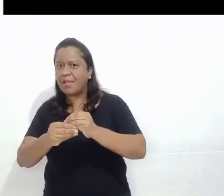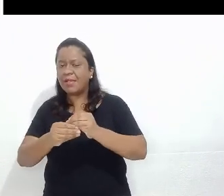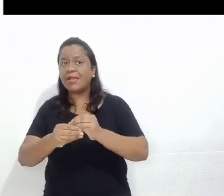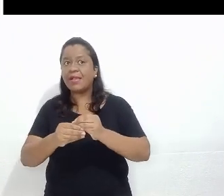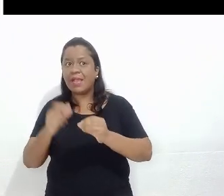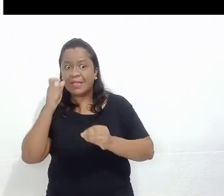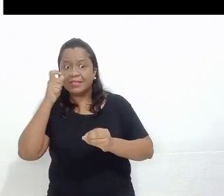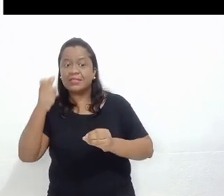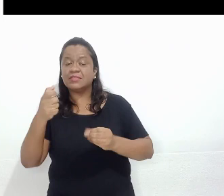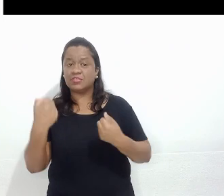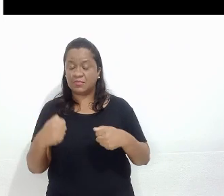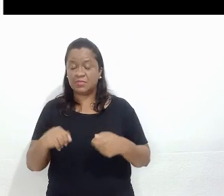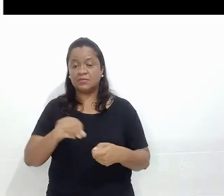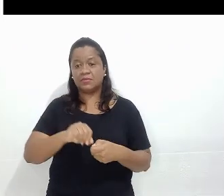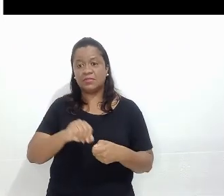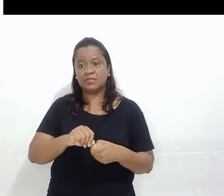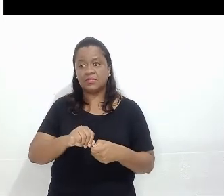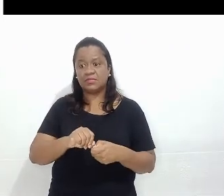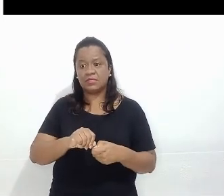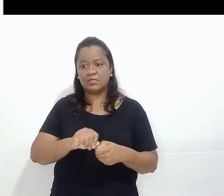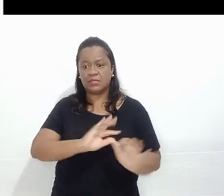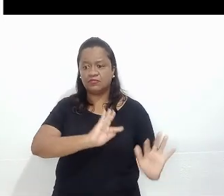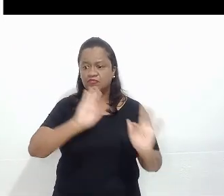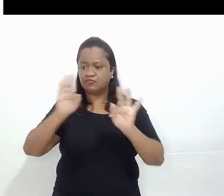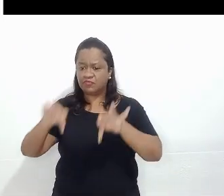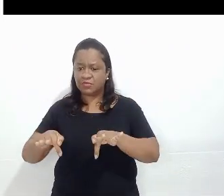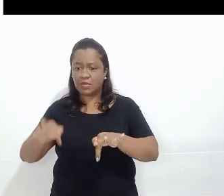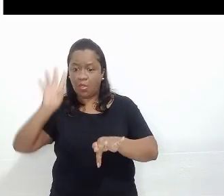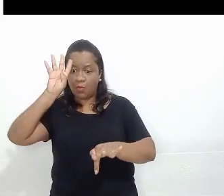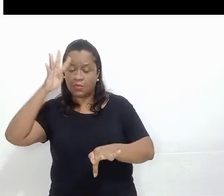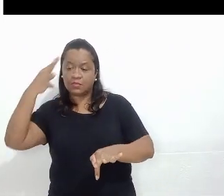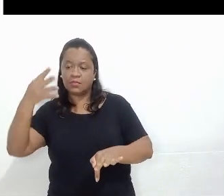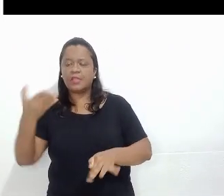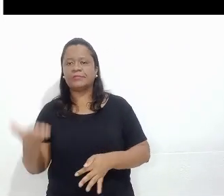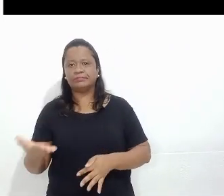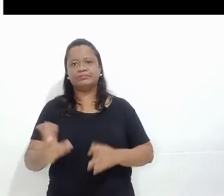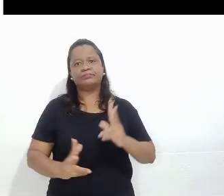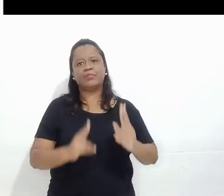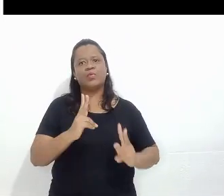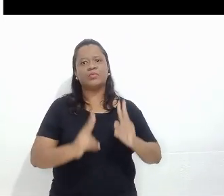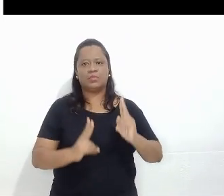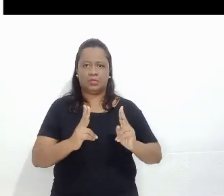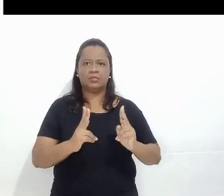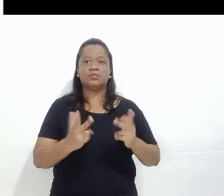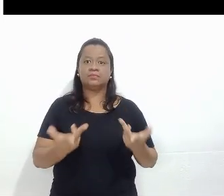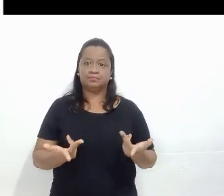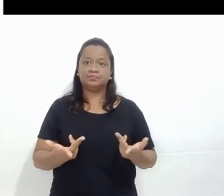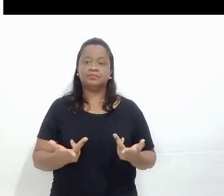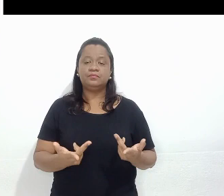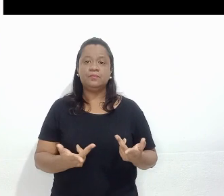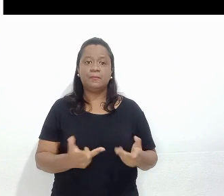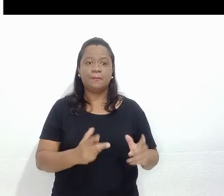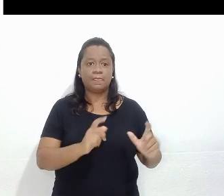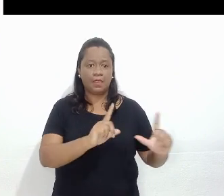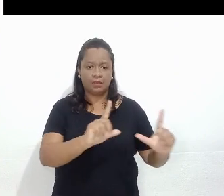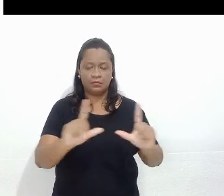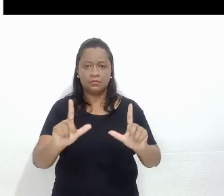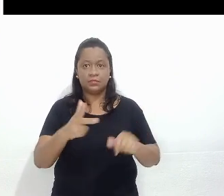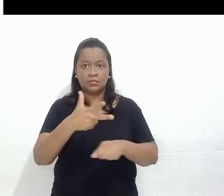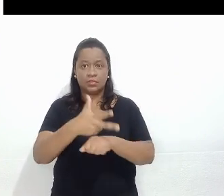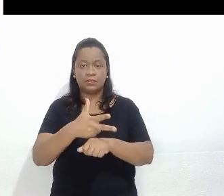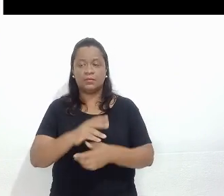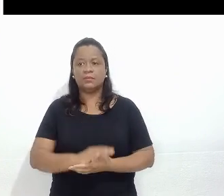o resultado final que essas composições têm na montagem do filme. Né? Posicionamentos, câmera...